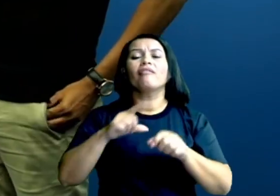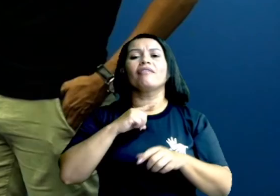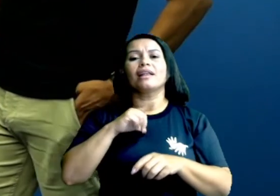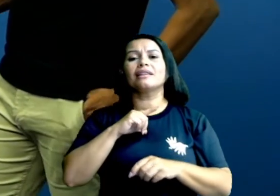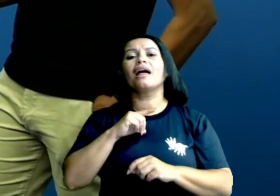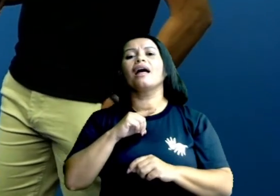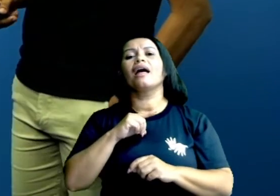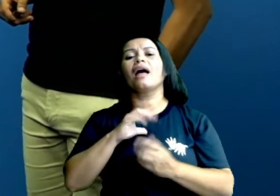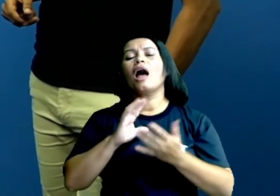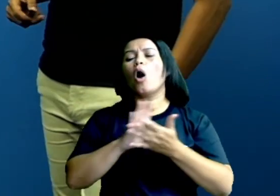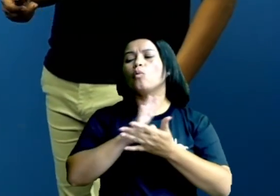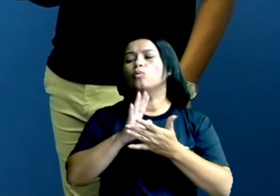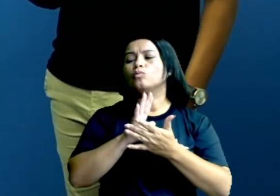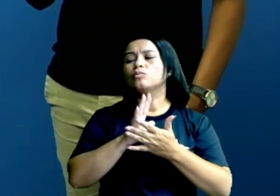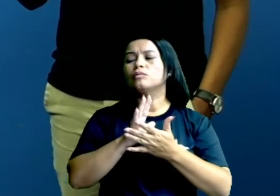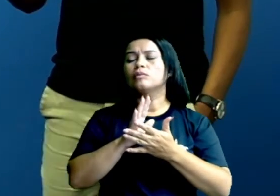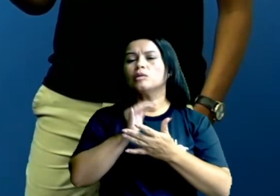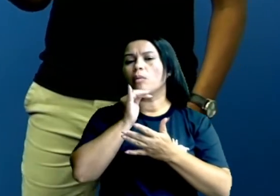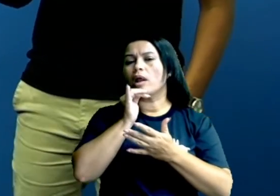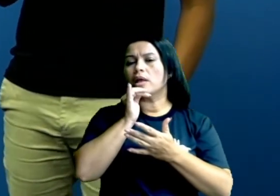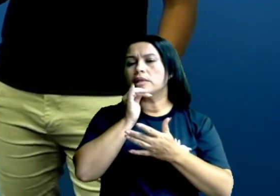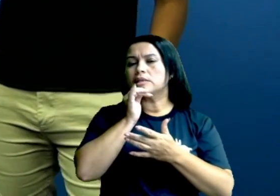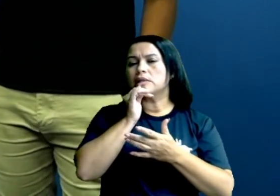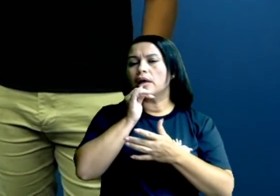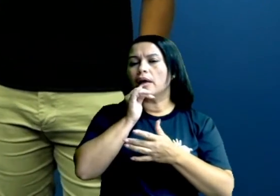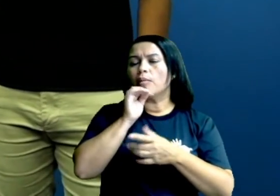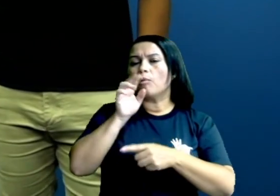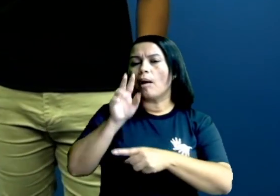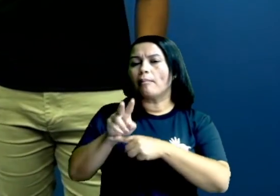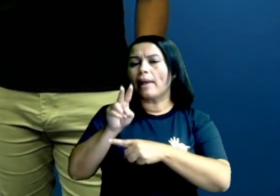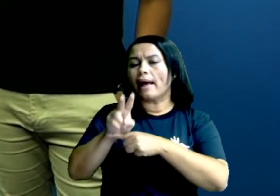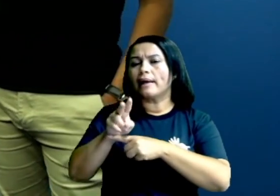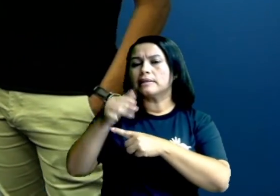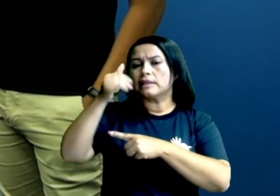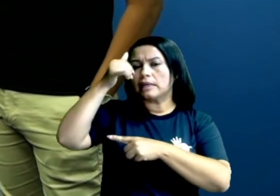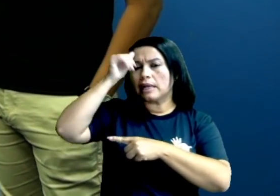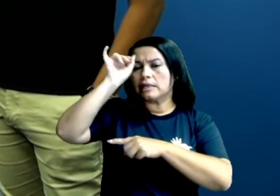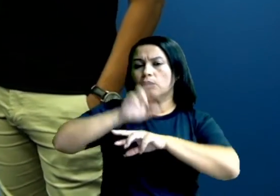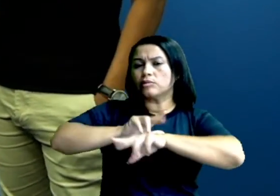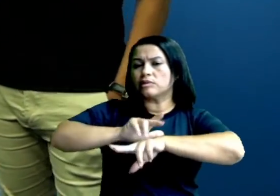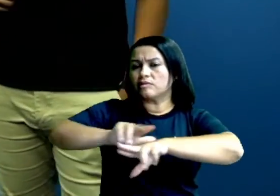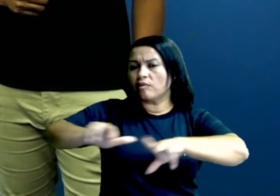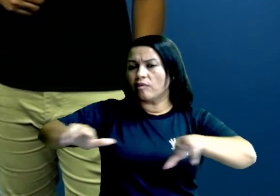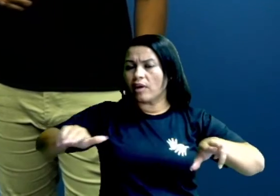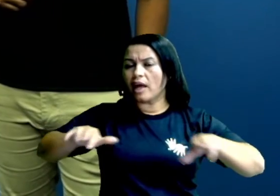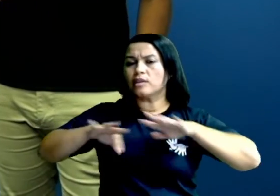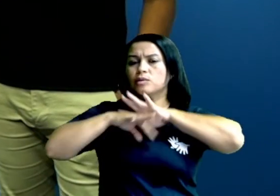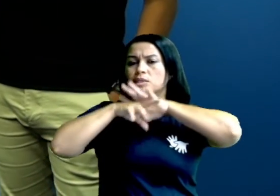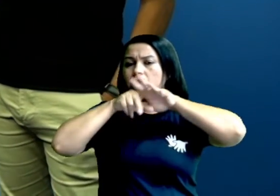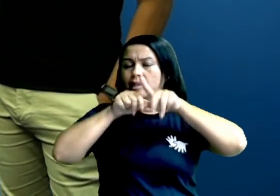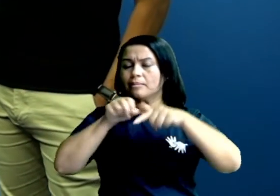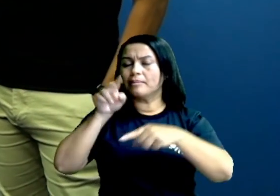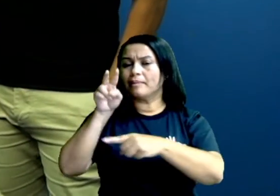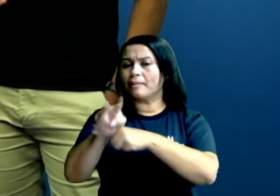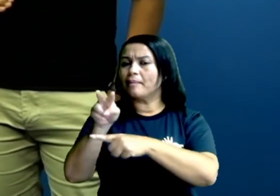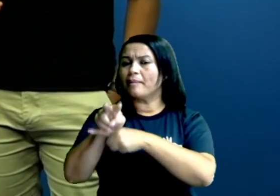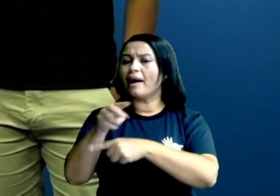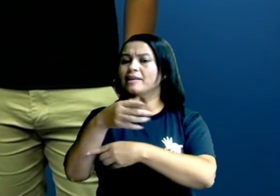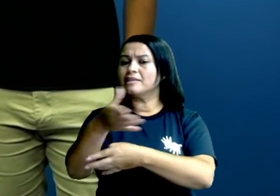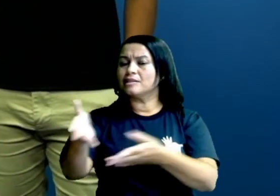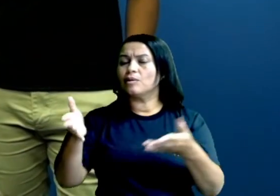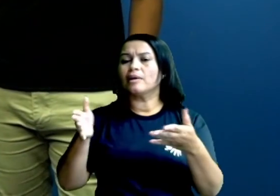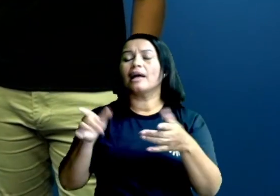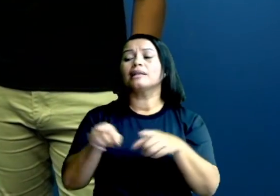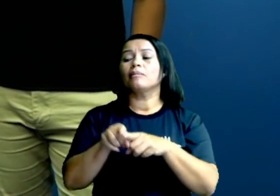ocupada, né, por pecuária, ou seja, você tem a prática da criação de animais, né, nessa região e, logicamente, a